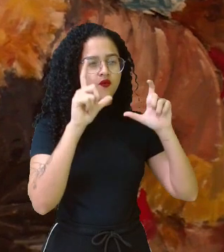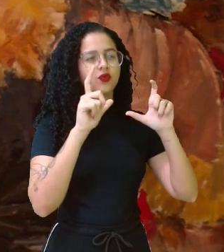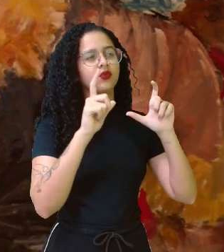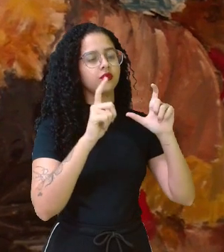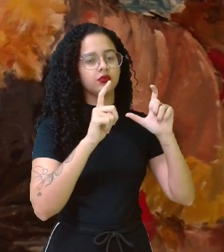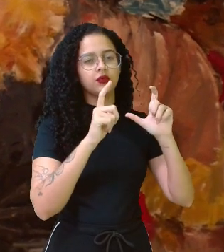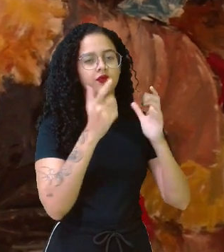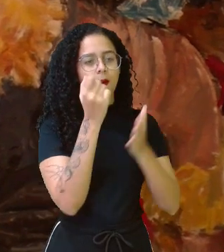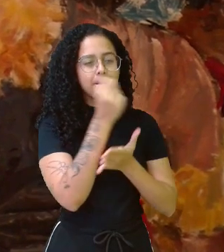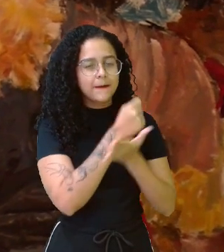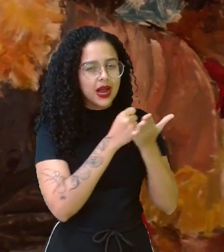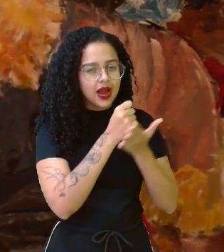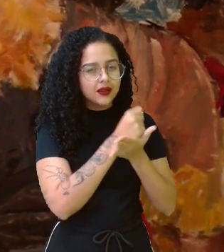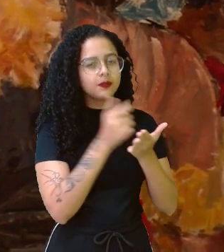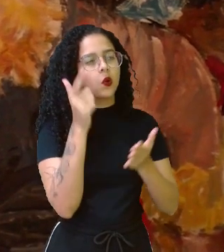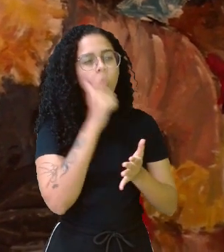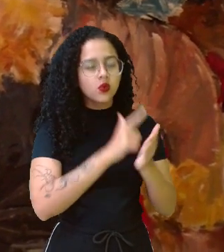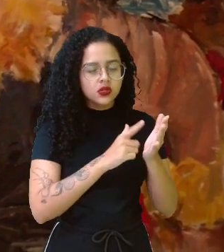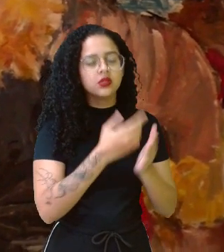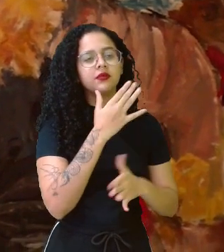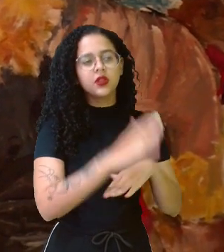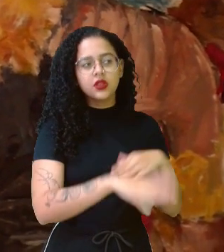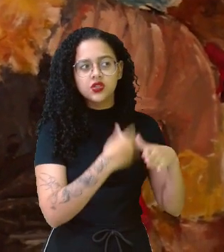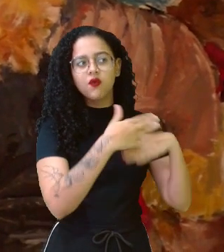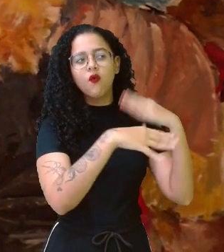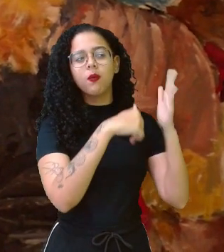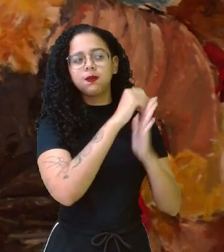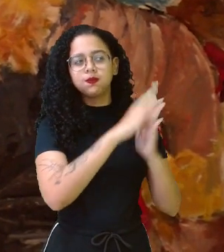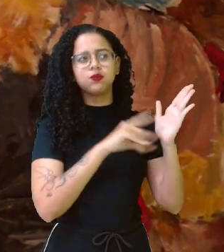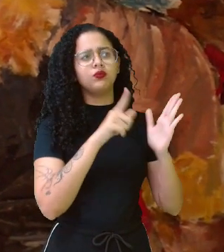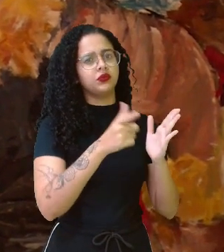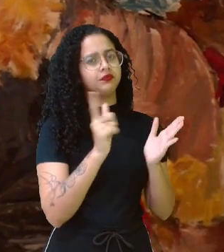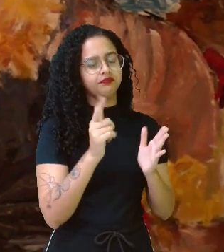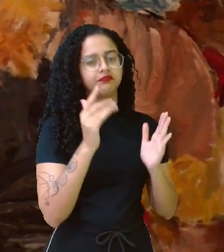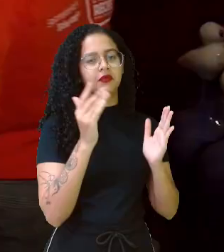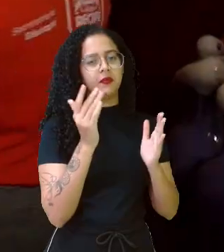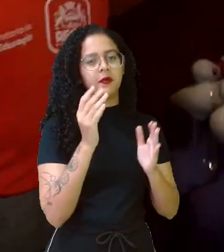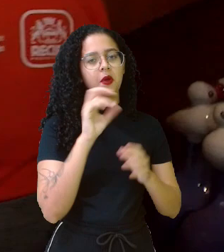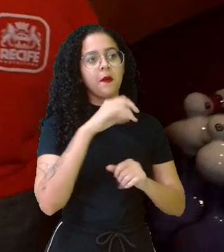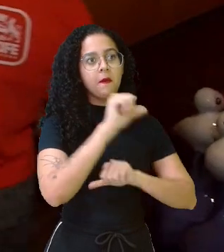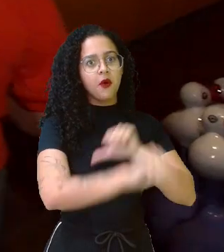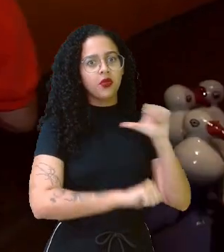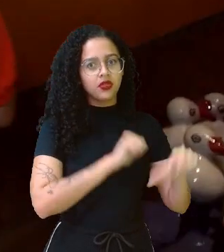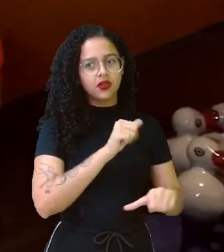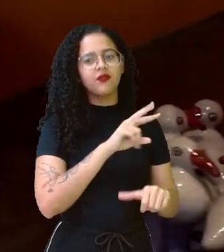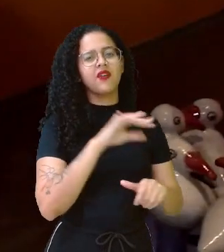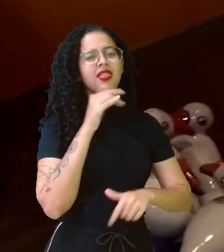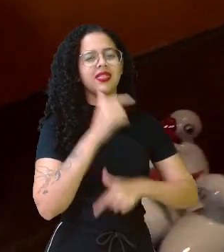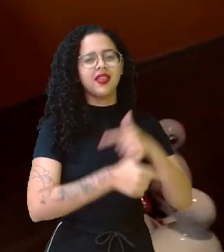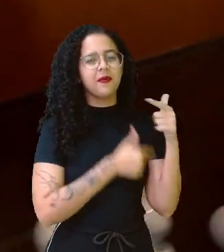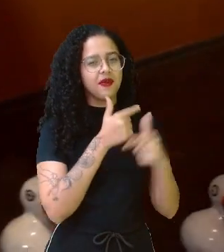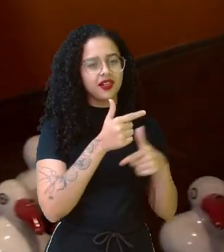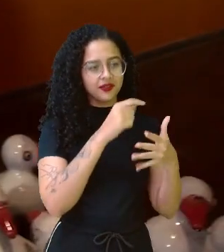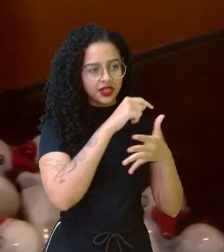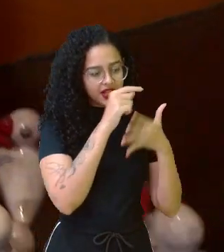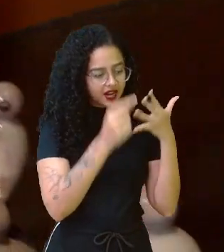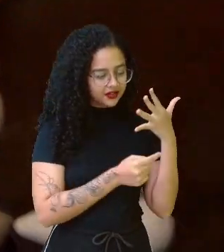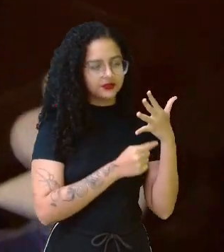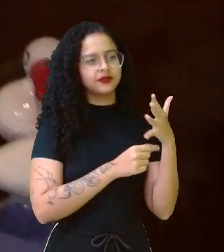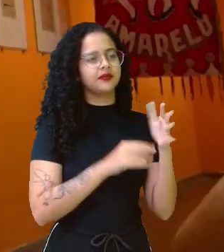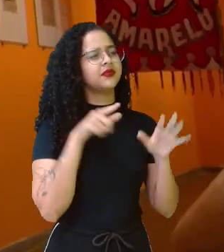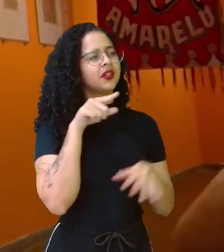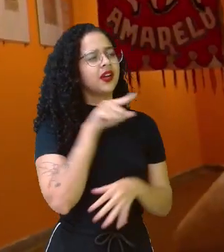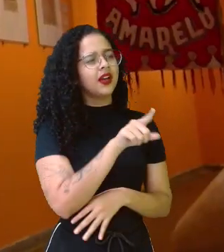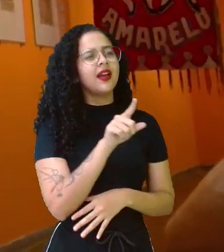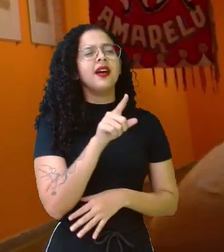base, né, para desenvolver o seu trabalho. E isso é bem moderno, né? A gente já vai trabalhando esses elementos. E esta